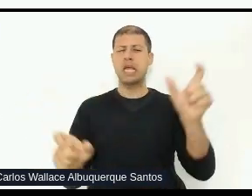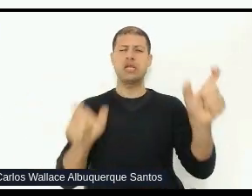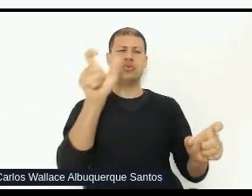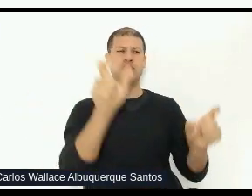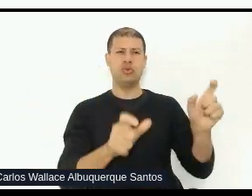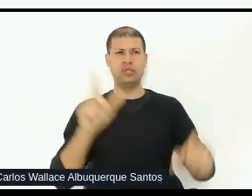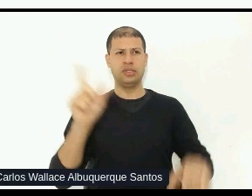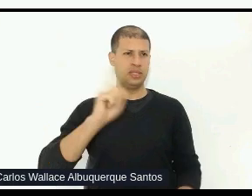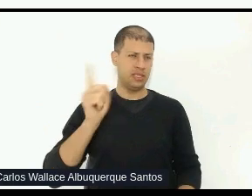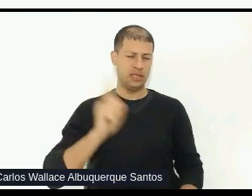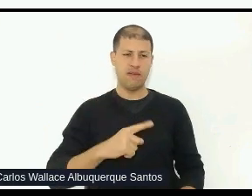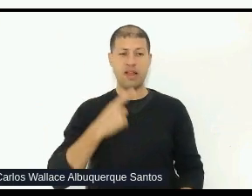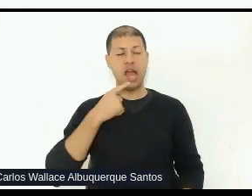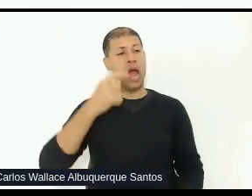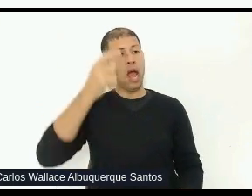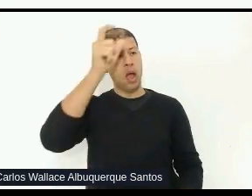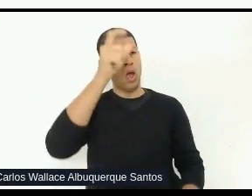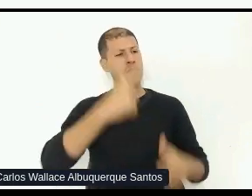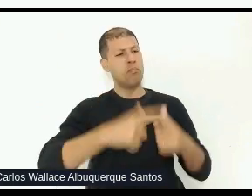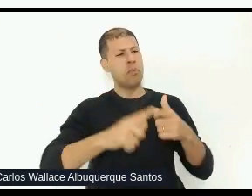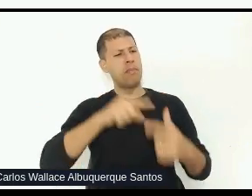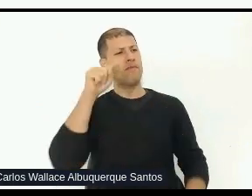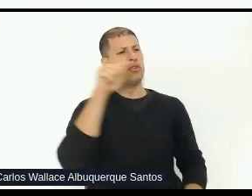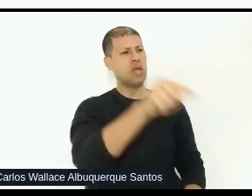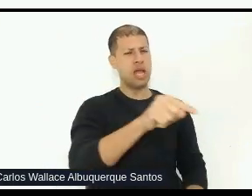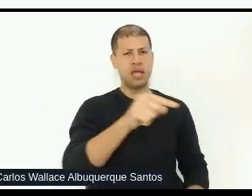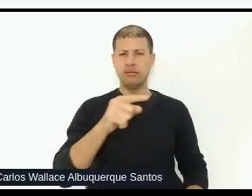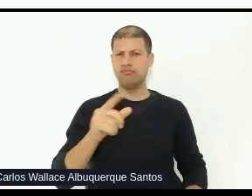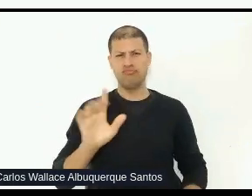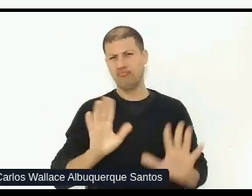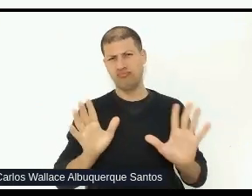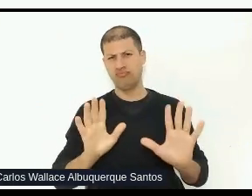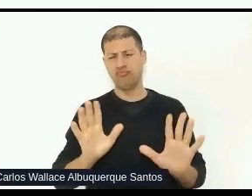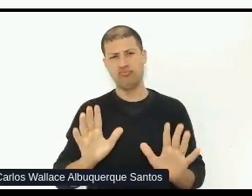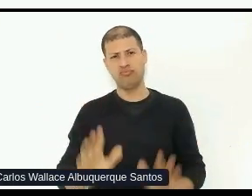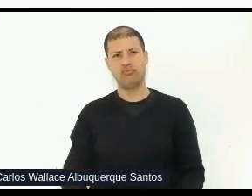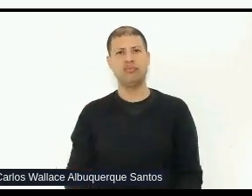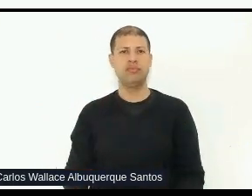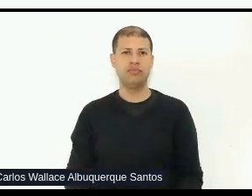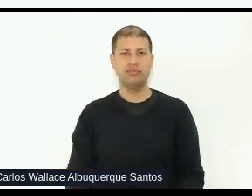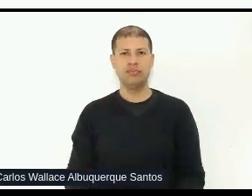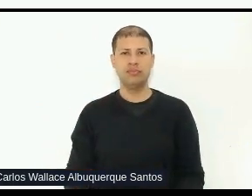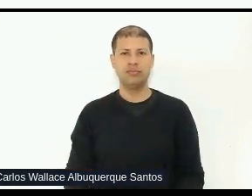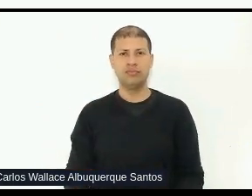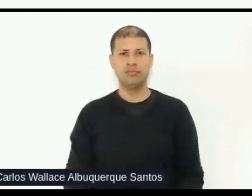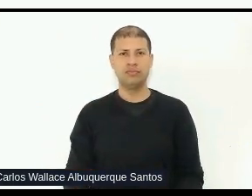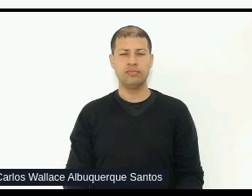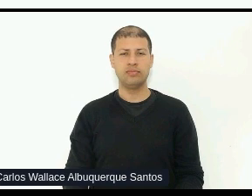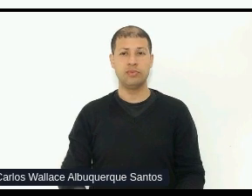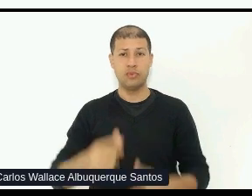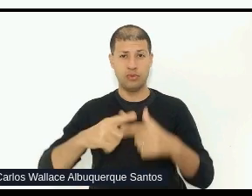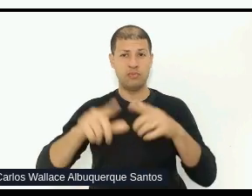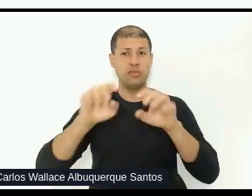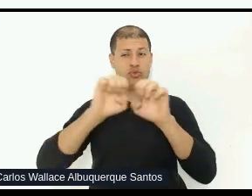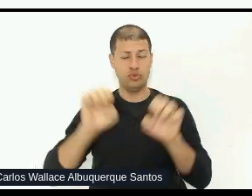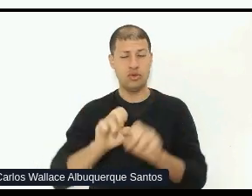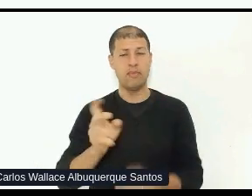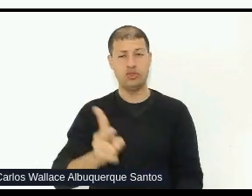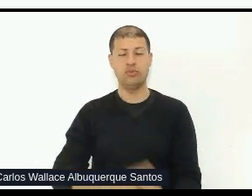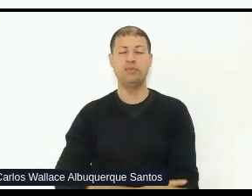o problema ou esse incidente, mas é saber que é um problema estrutural mesmo.